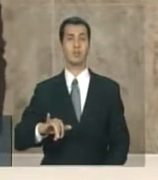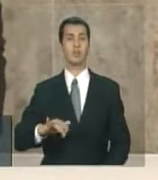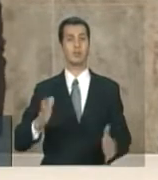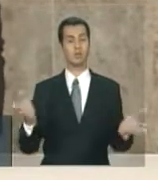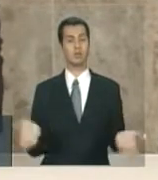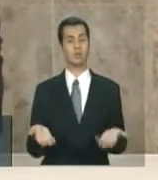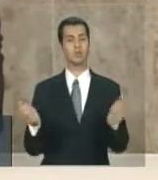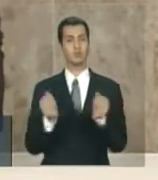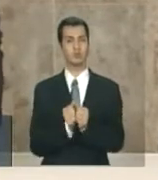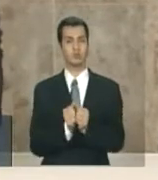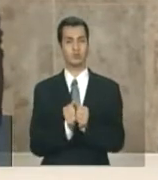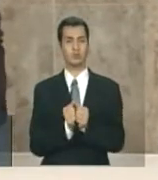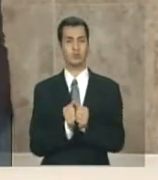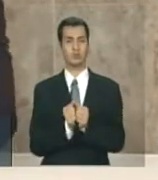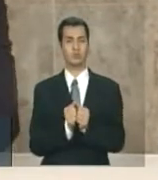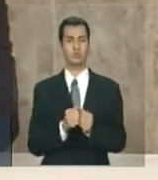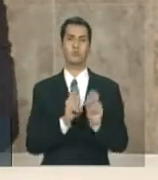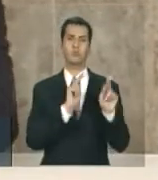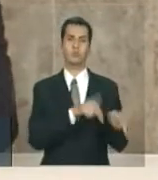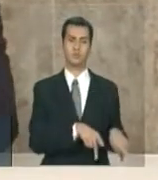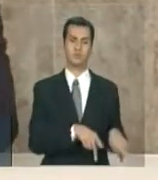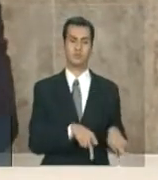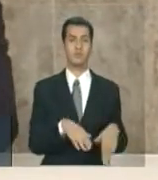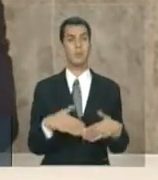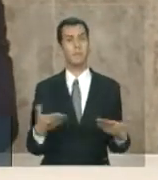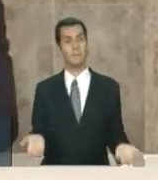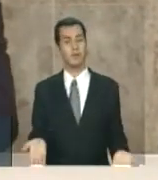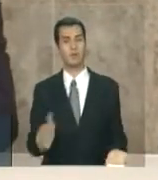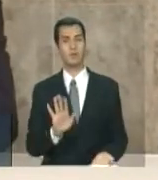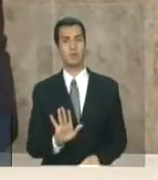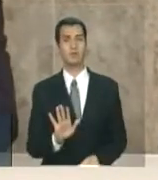momento. Agora, pô, nossa